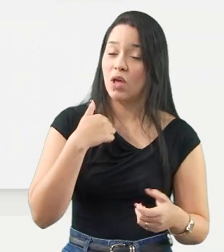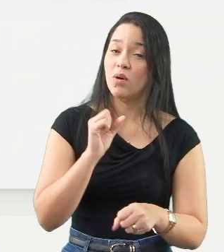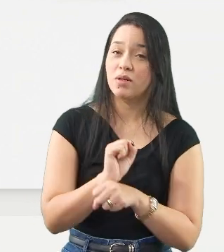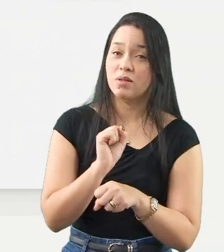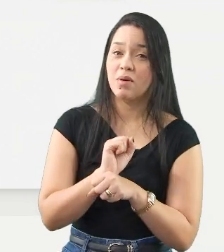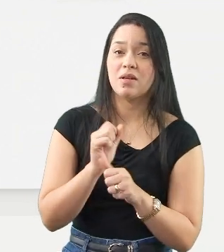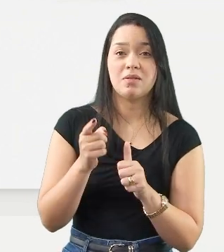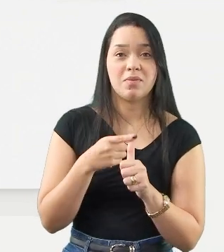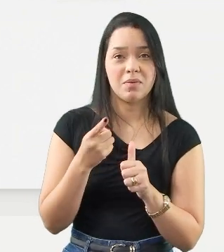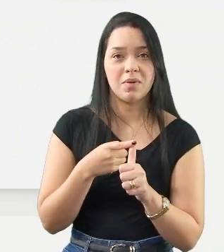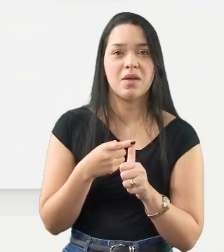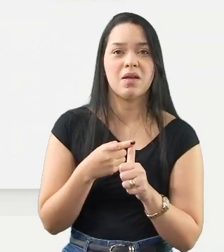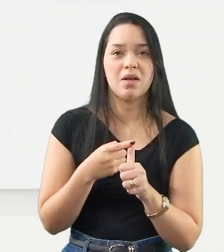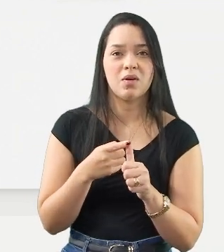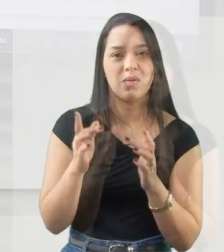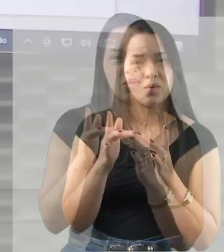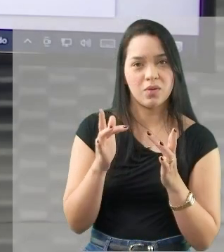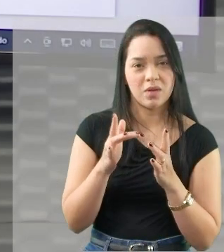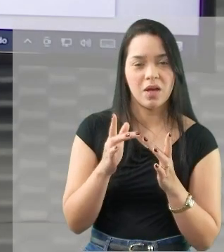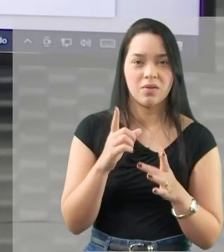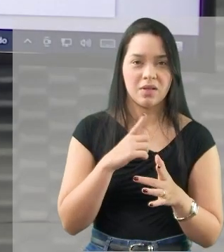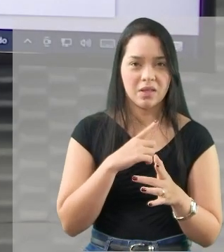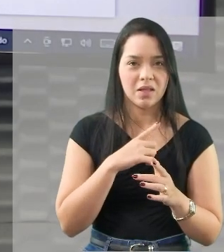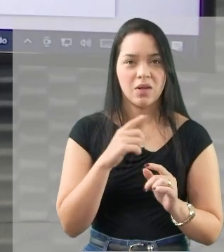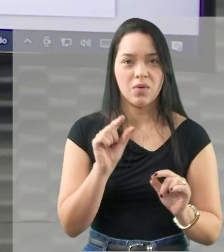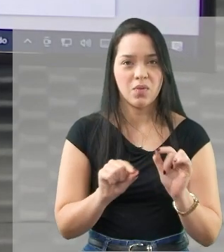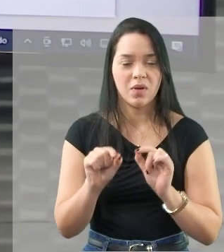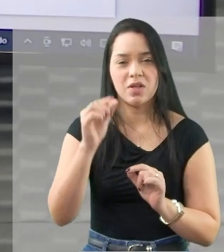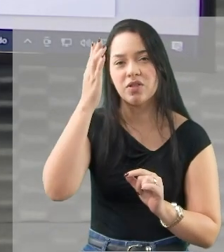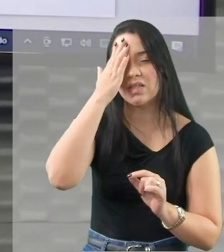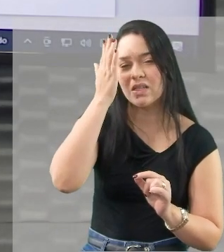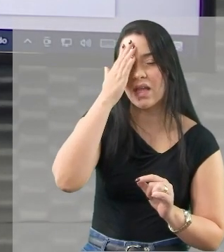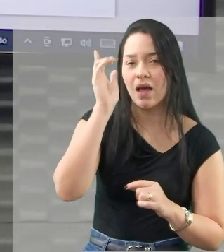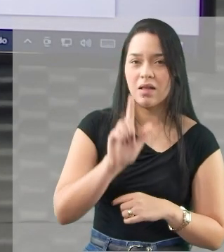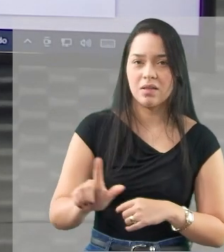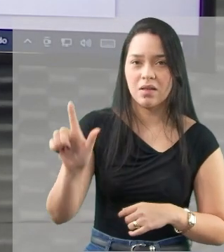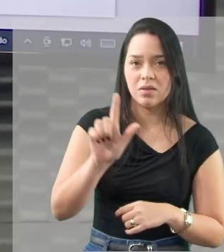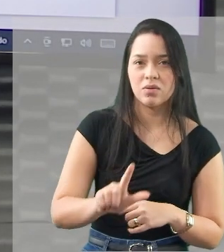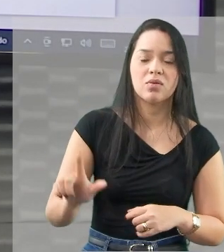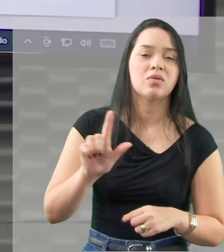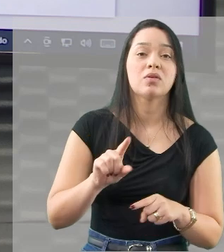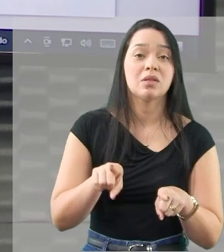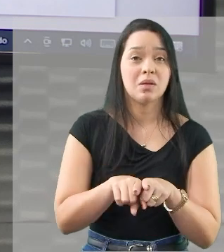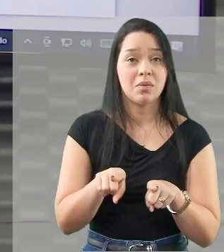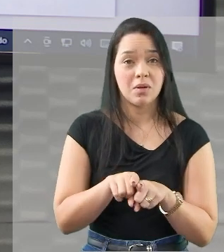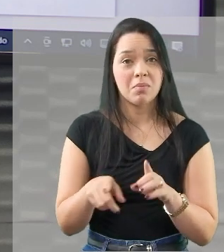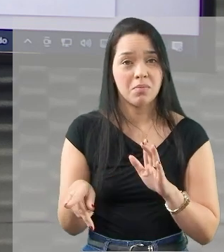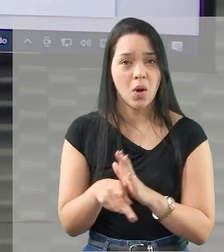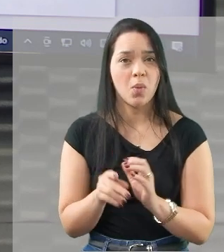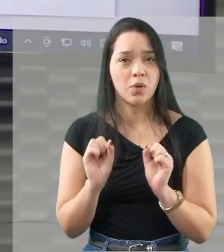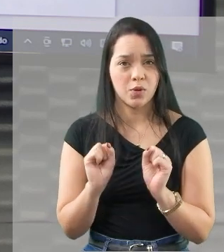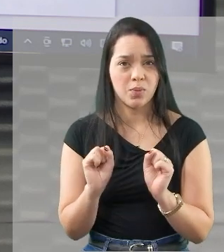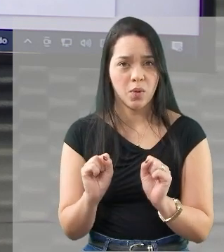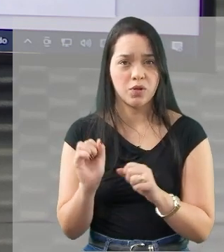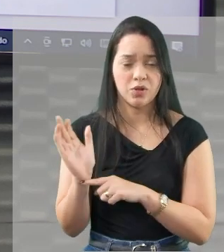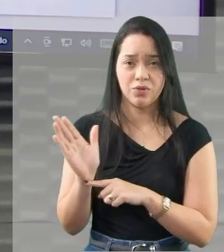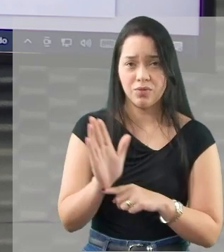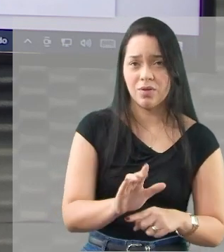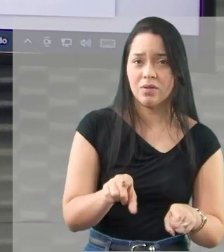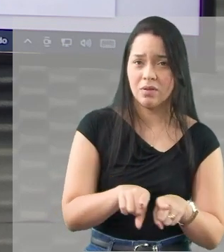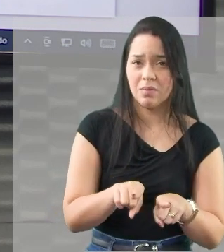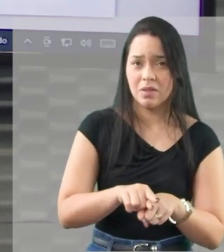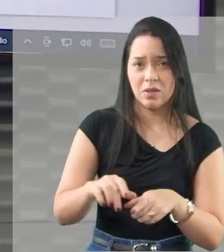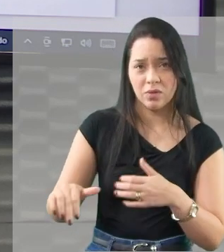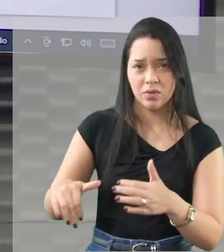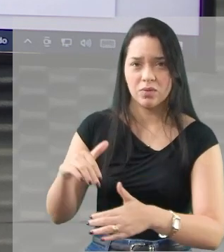esse primeiro contato que a gente tem no sentido de entender a literatura como parte de elemento que pode contribuir nessa construção